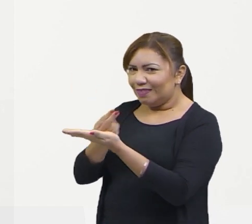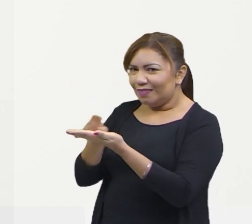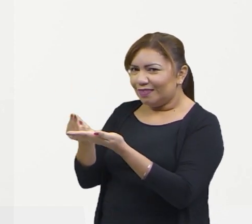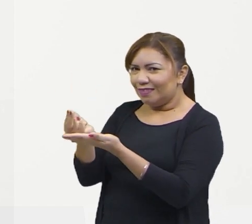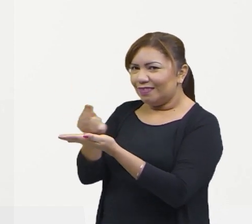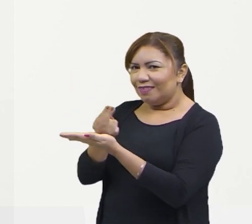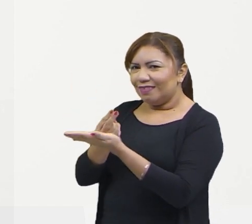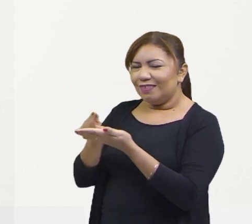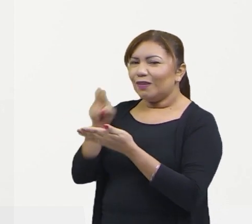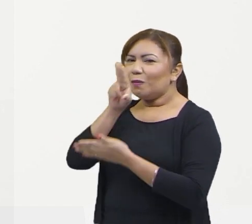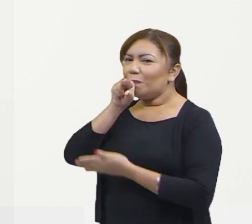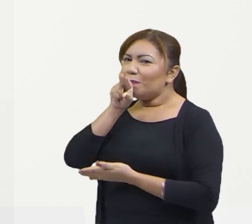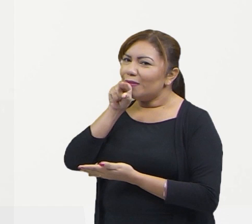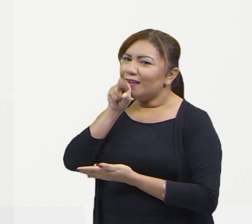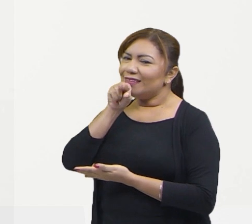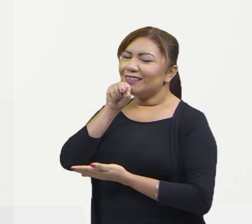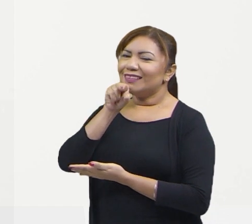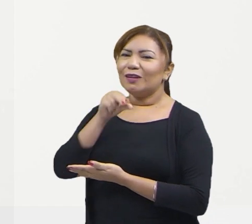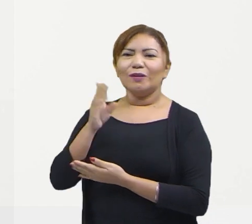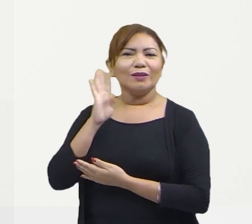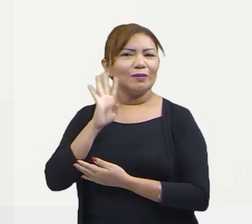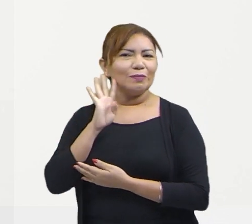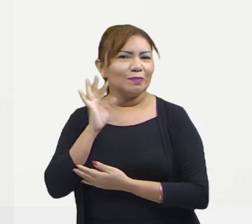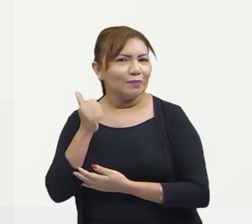Fiz um patinho do numeral